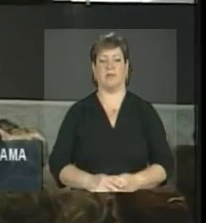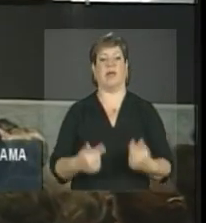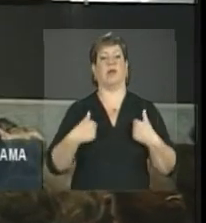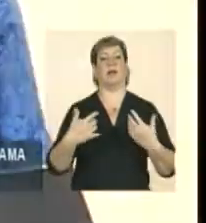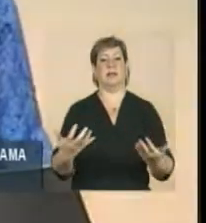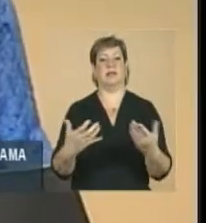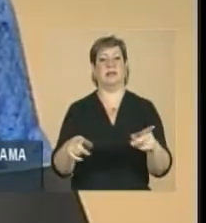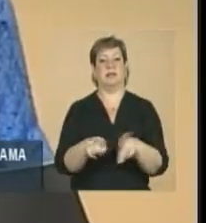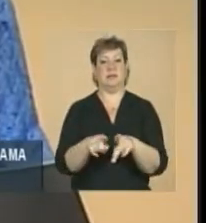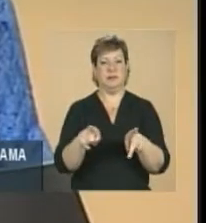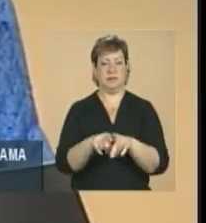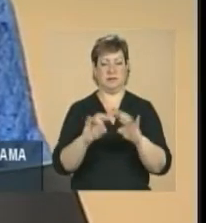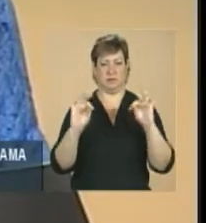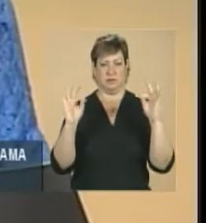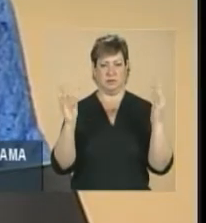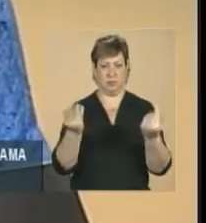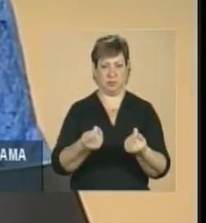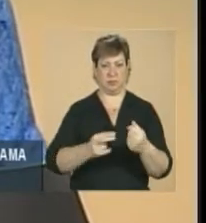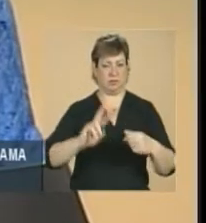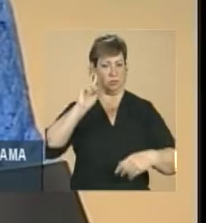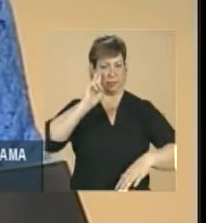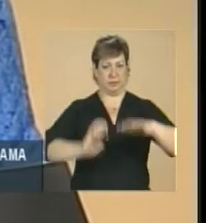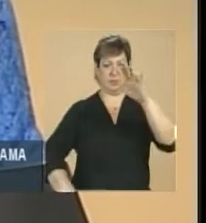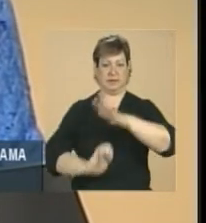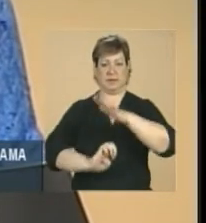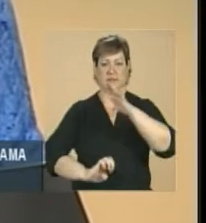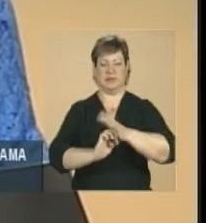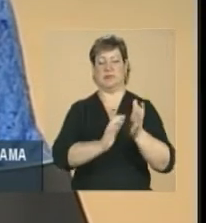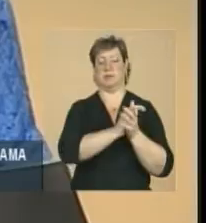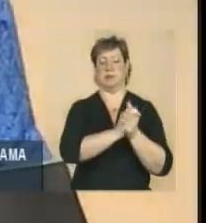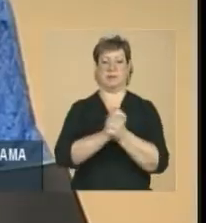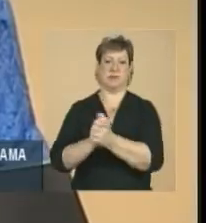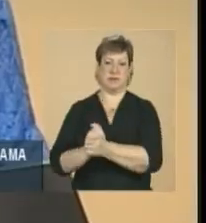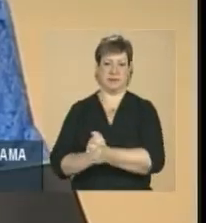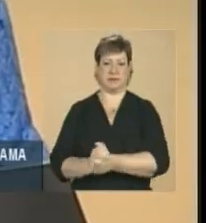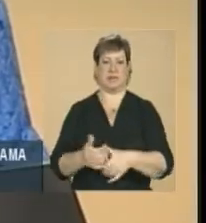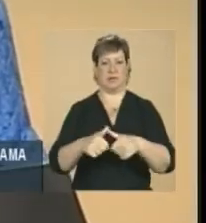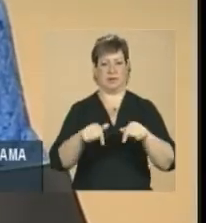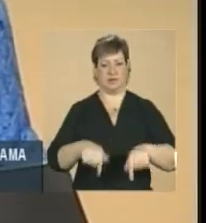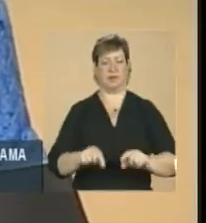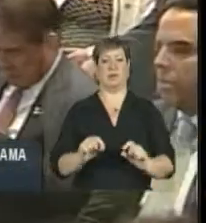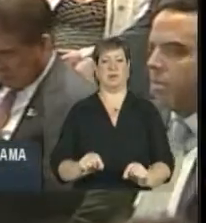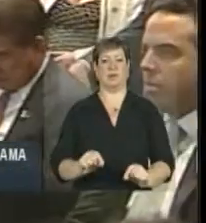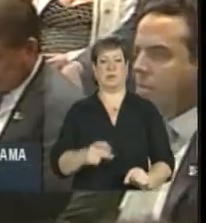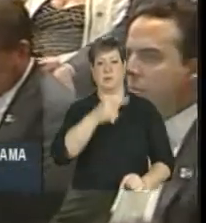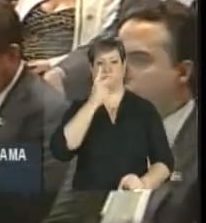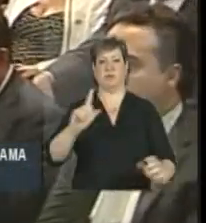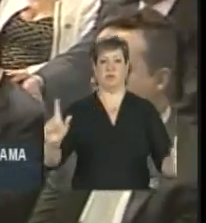também cumprimentar todos os empresários aqui presentes, os senhores